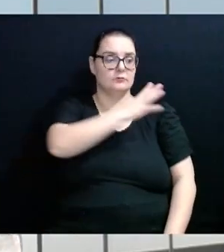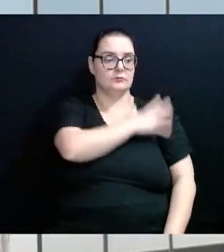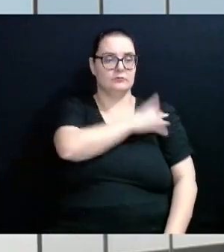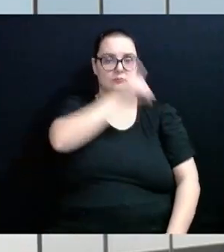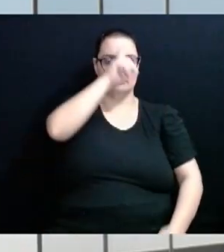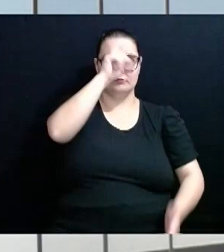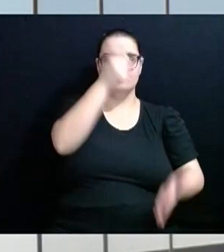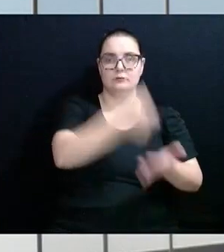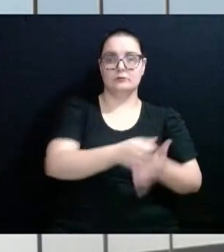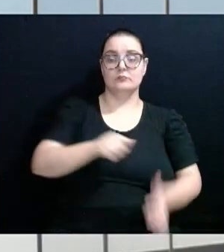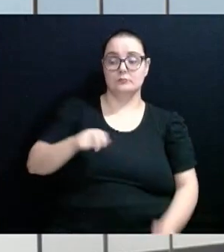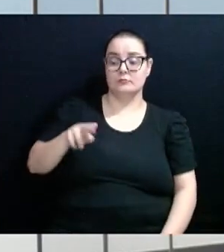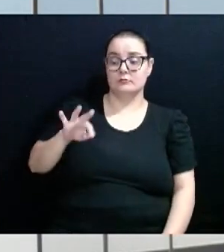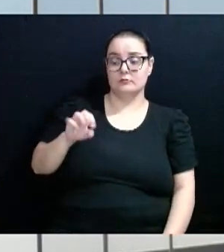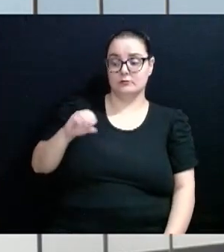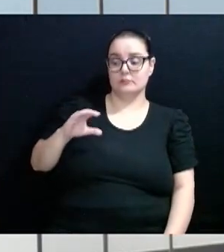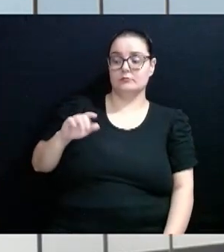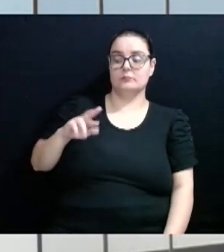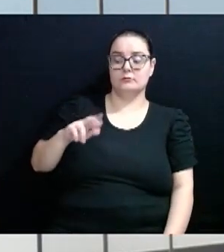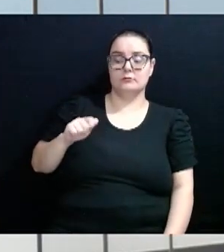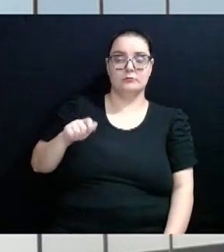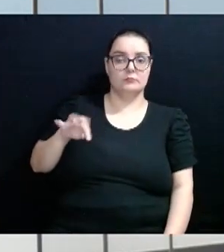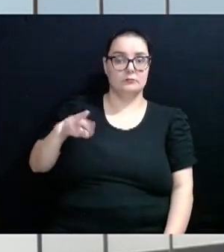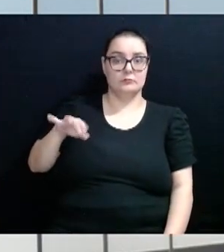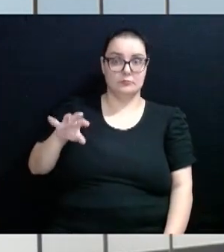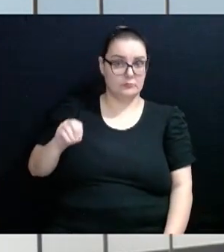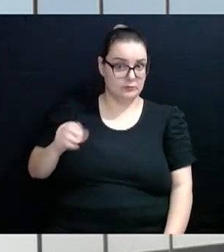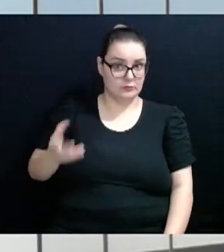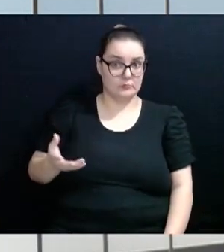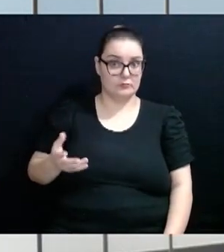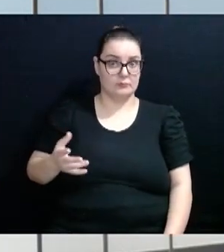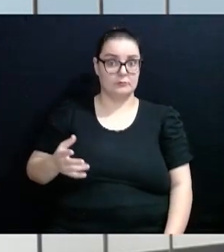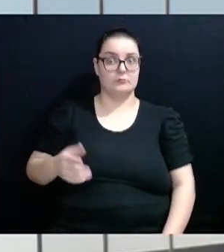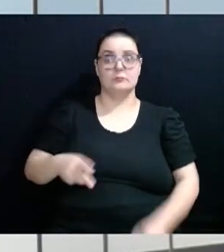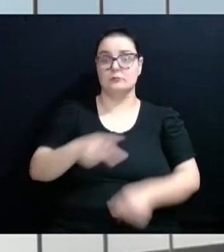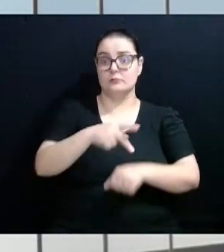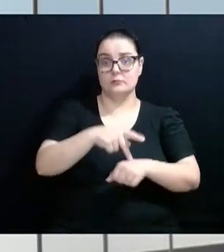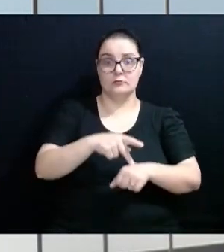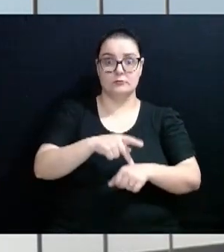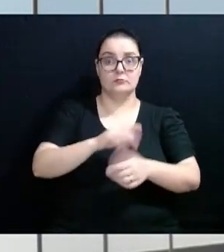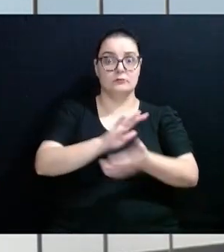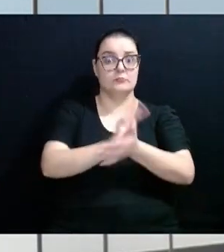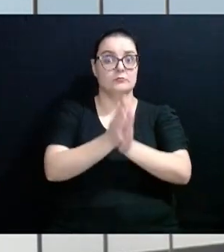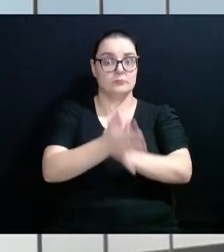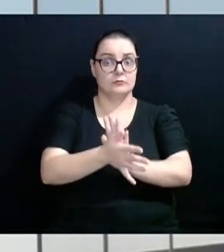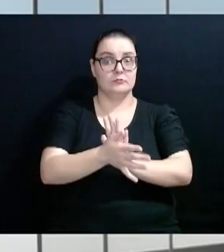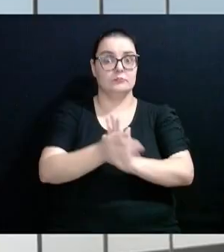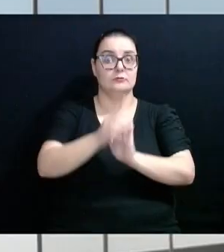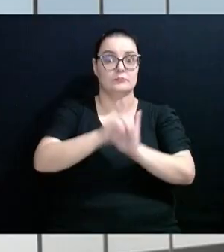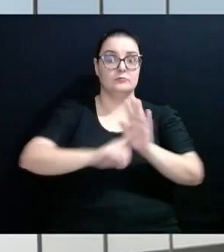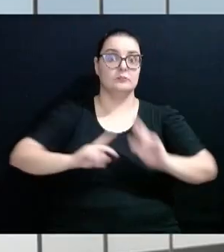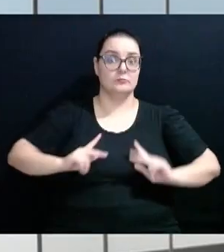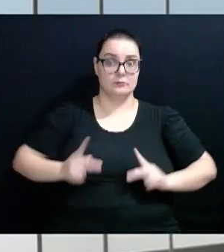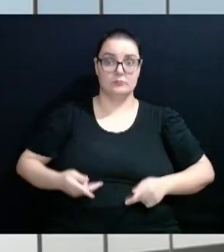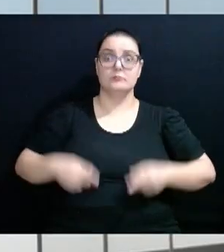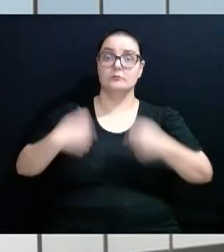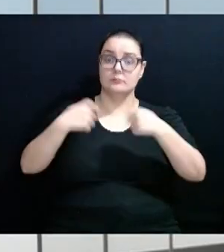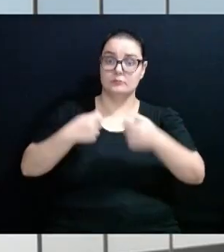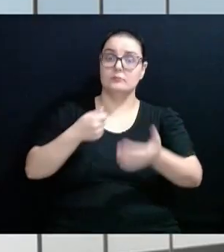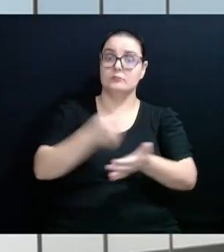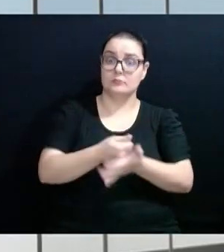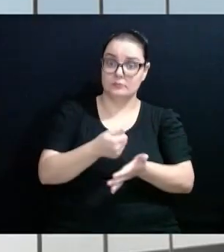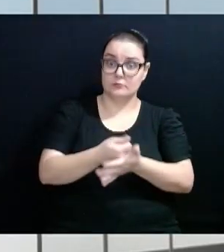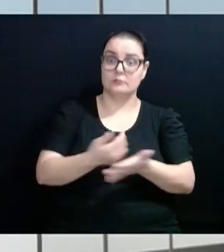autocráticos, países que digamos, ferem os direitos humanos. Devemos, né, e temos a obrigação de